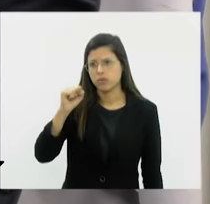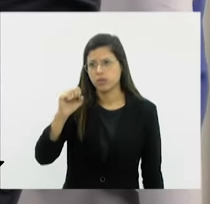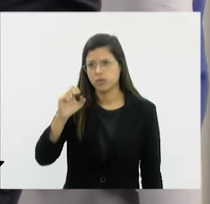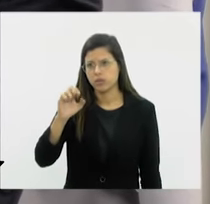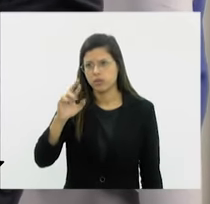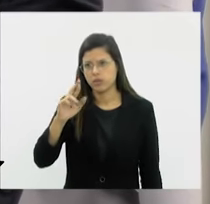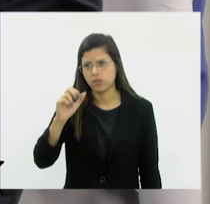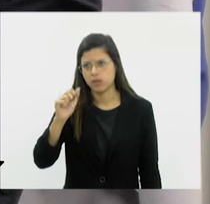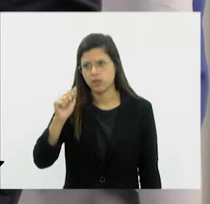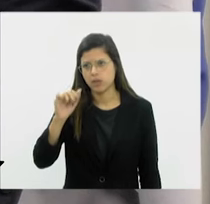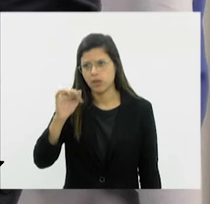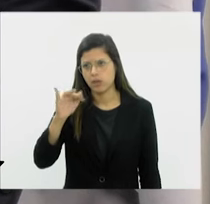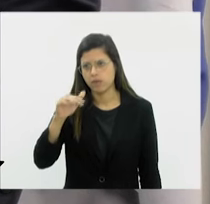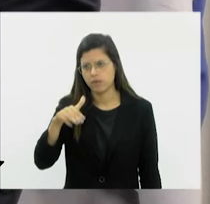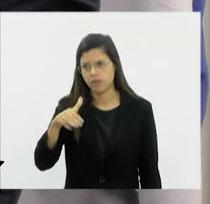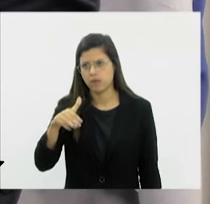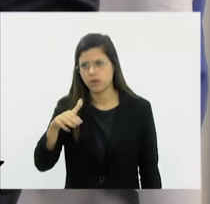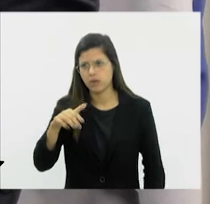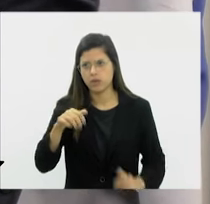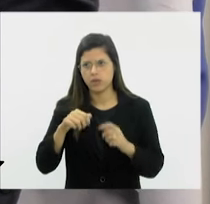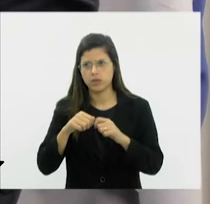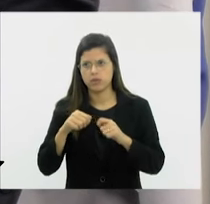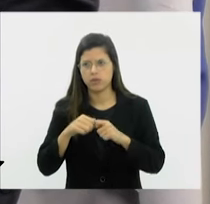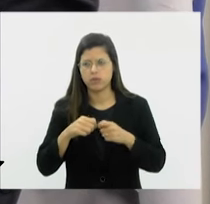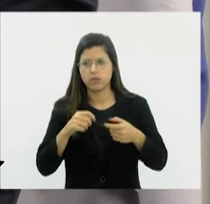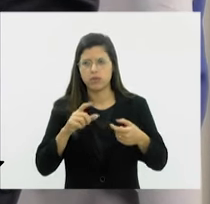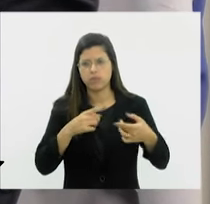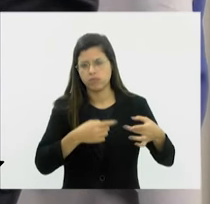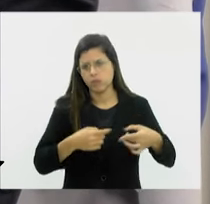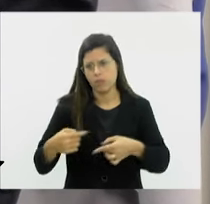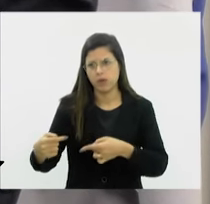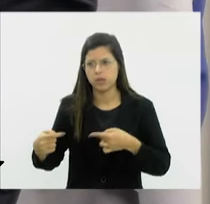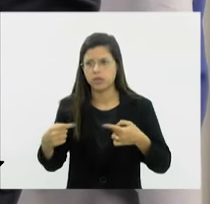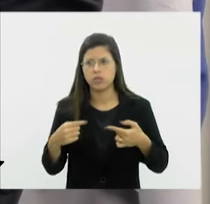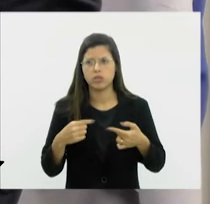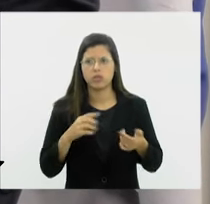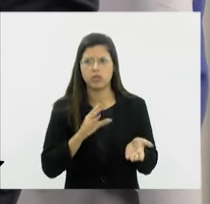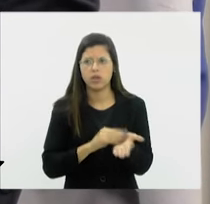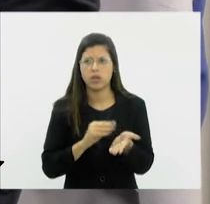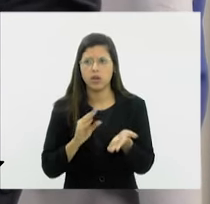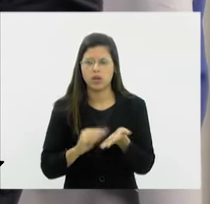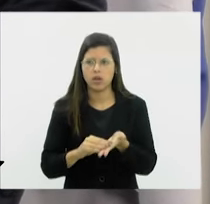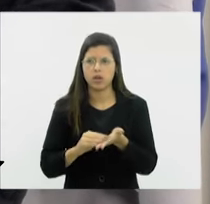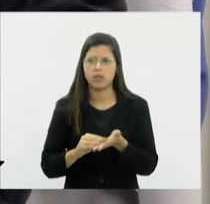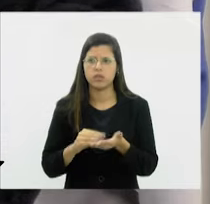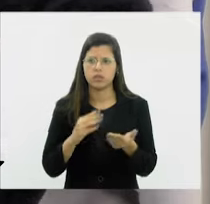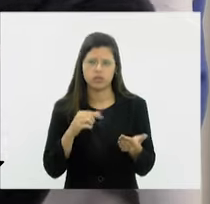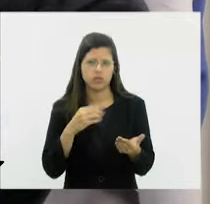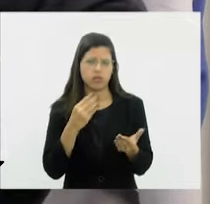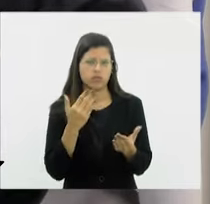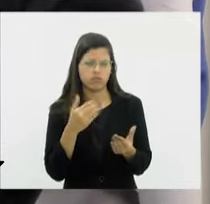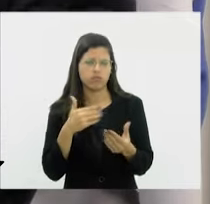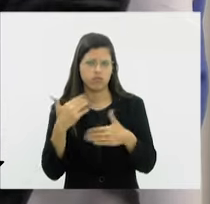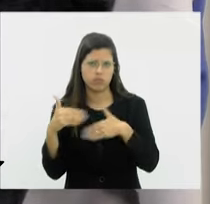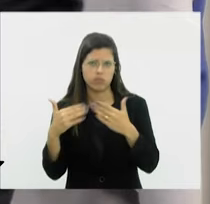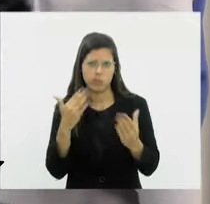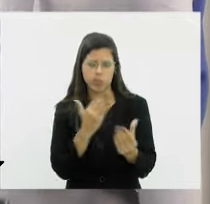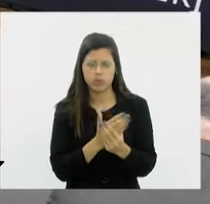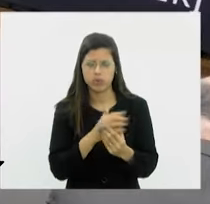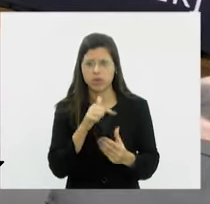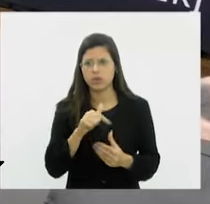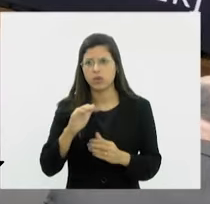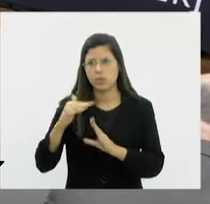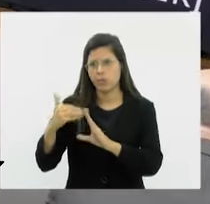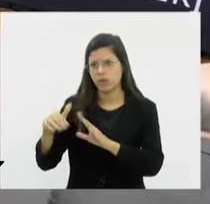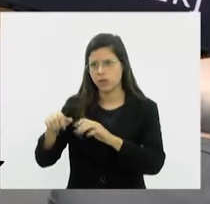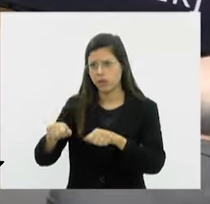gente faz aqui o que foi debatido, faz consta na ata, instrui no processo, devolve ao plenário. Então,